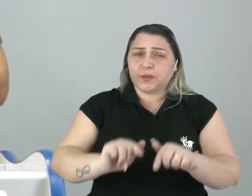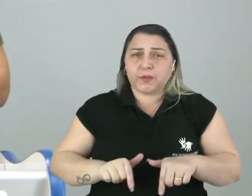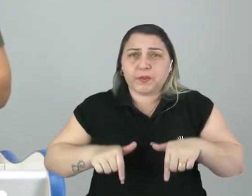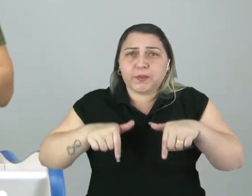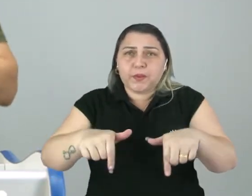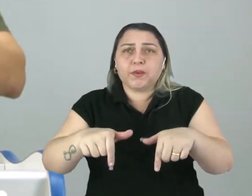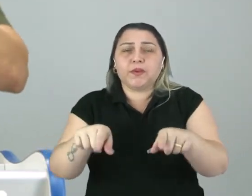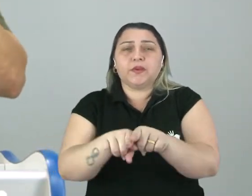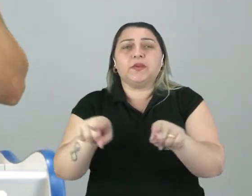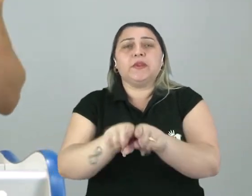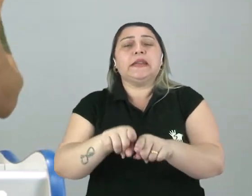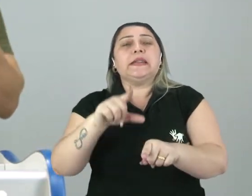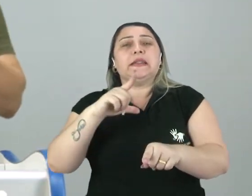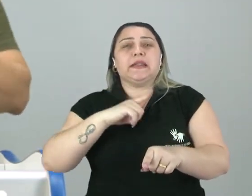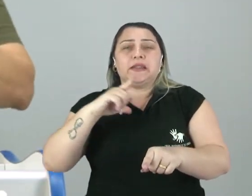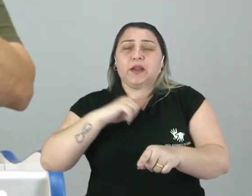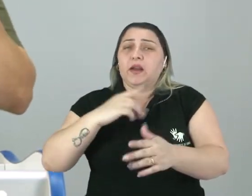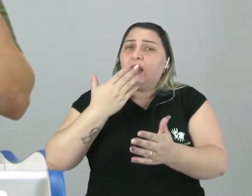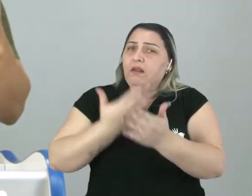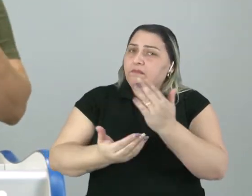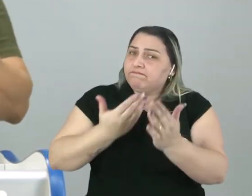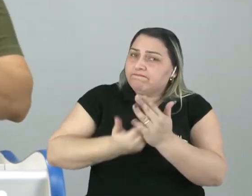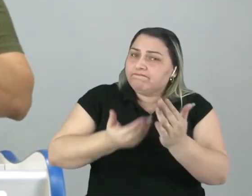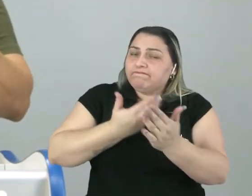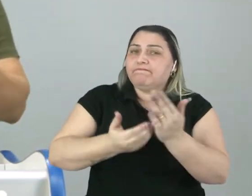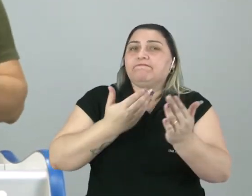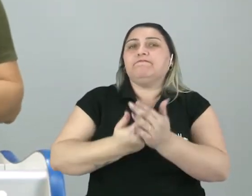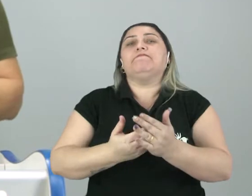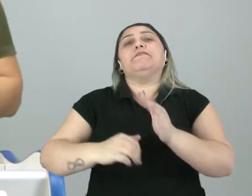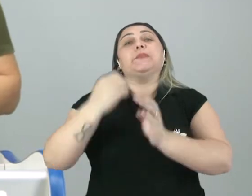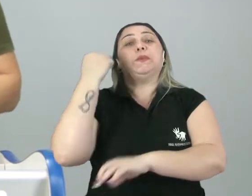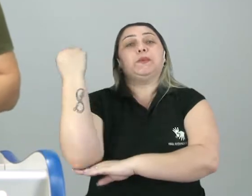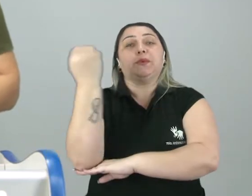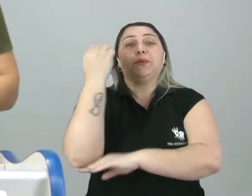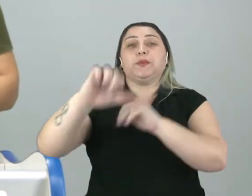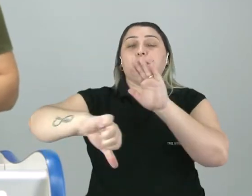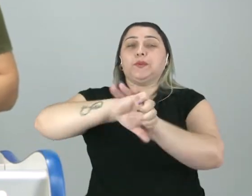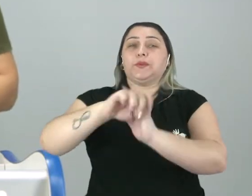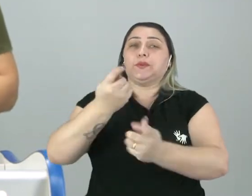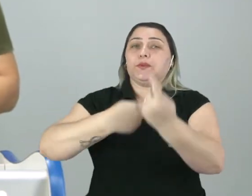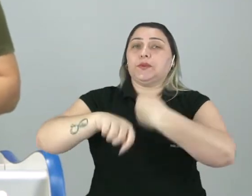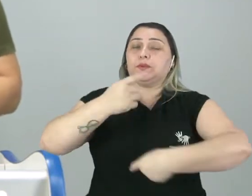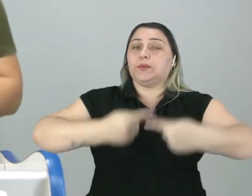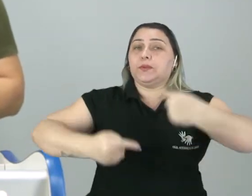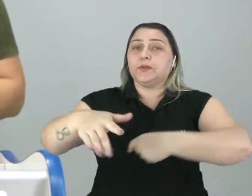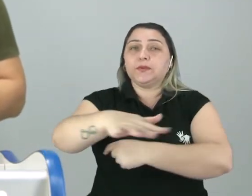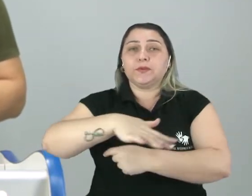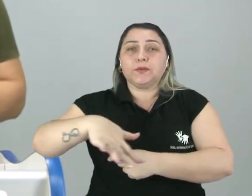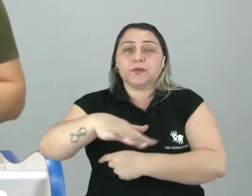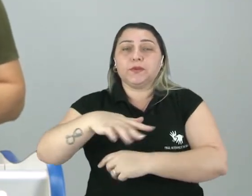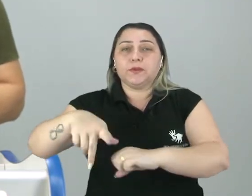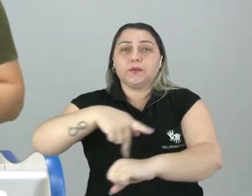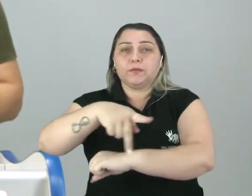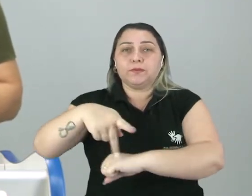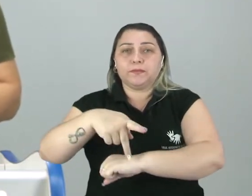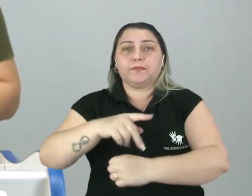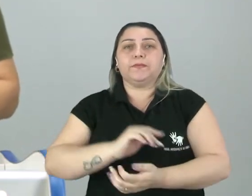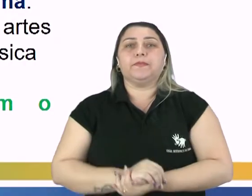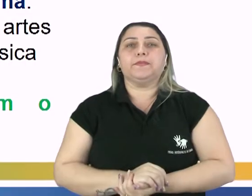lutas. E há um desgaste, grandes desgastes e graves crises econômicas, políticas e sociais no país.